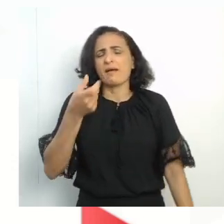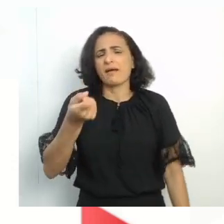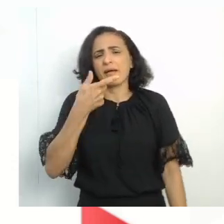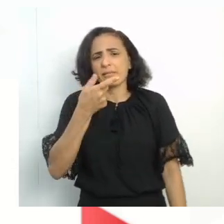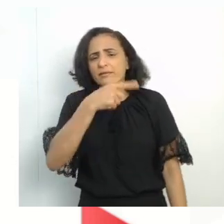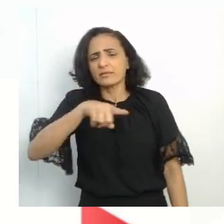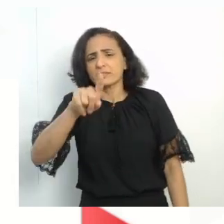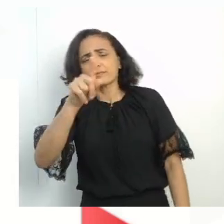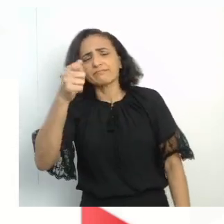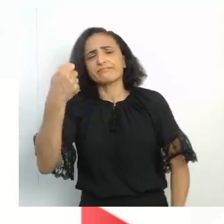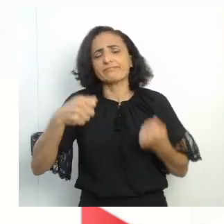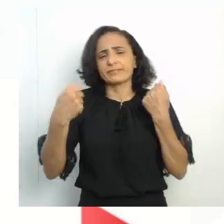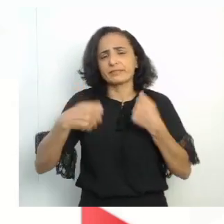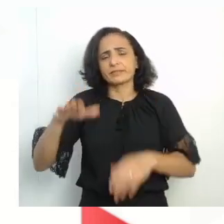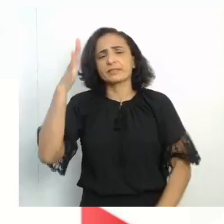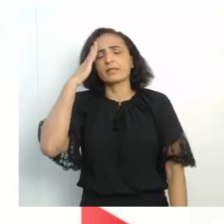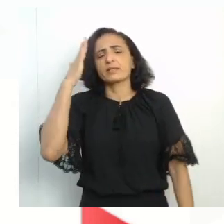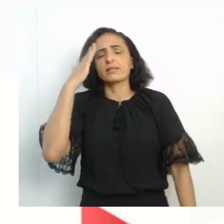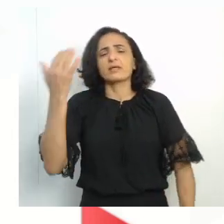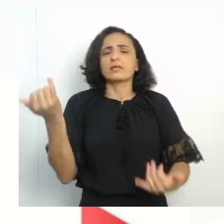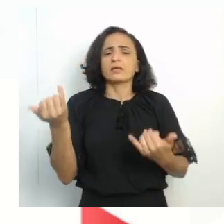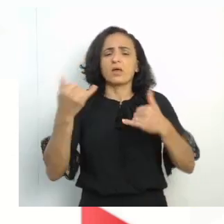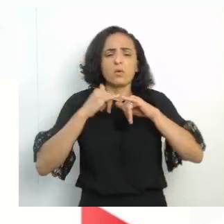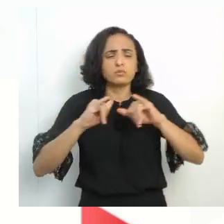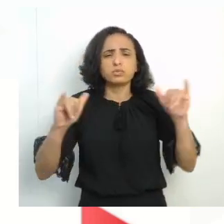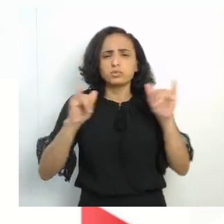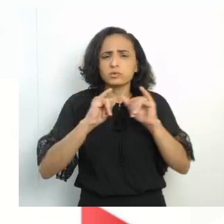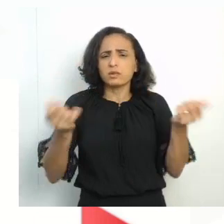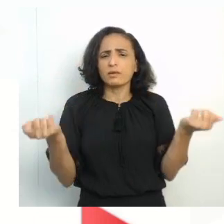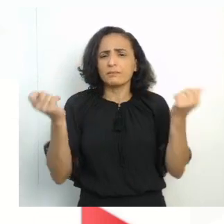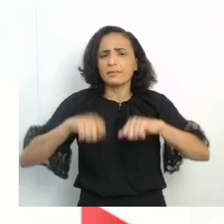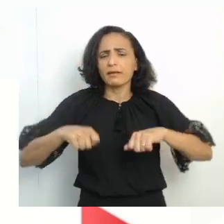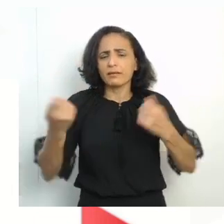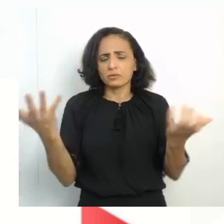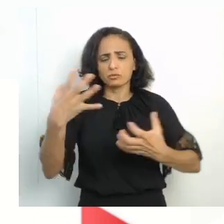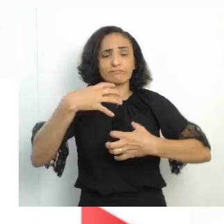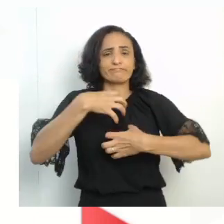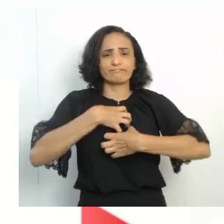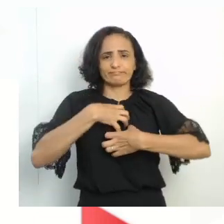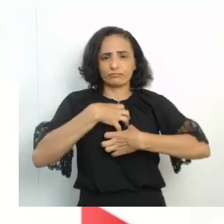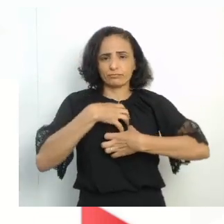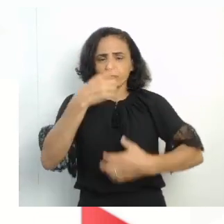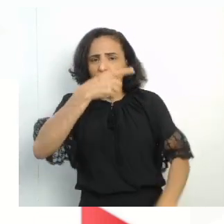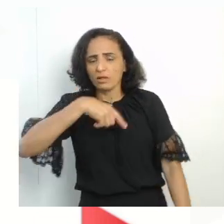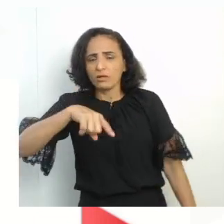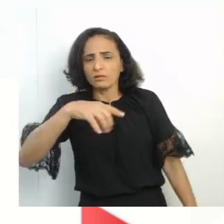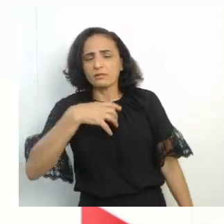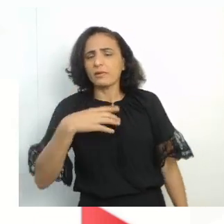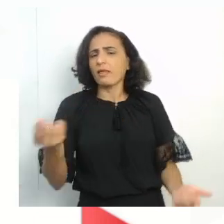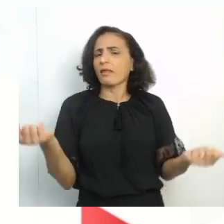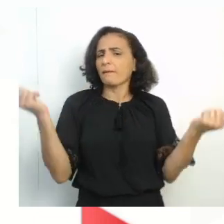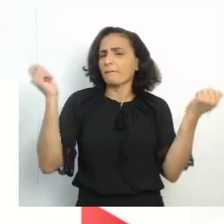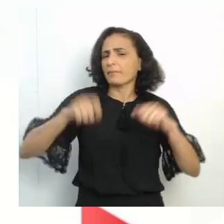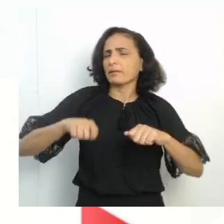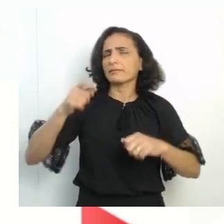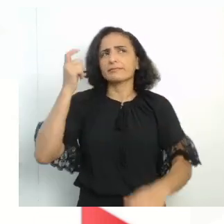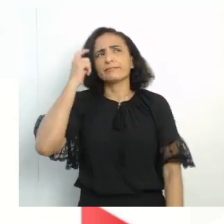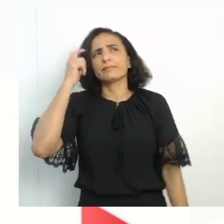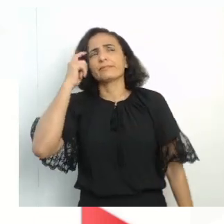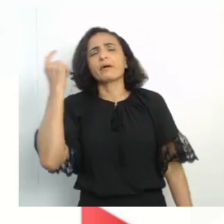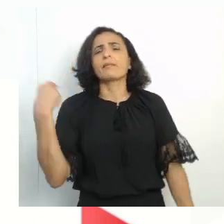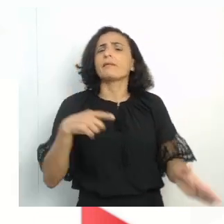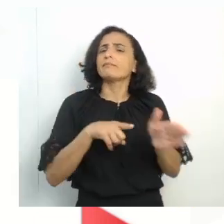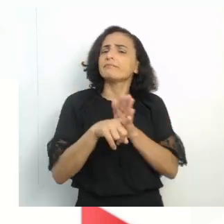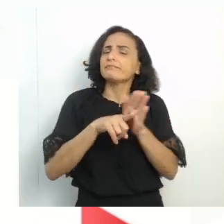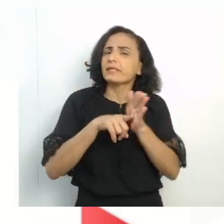medicamento vai ser usado para cada sintoma. Isso daí você pode adquirir na internet.